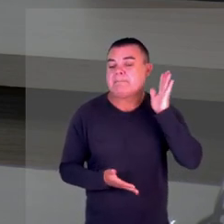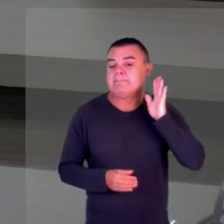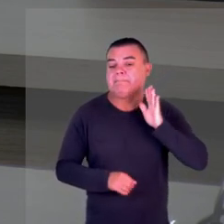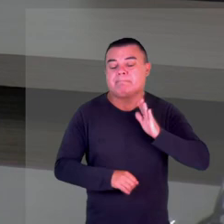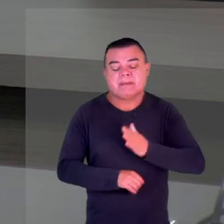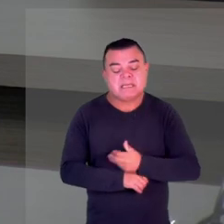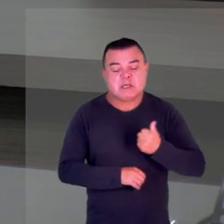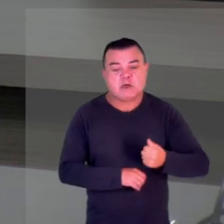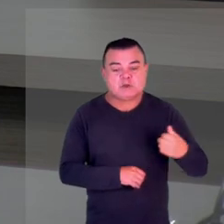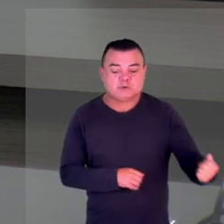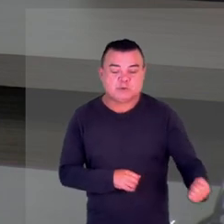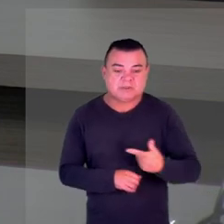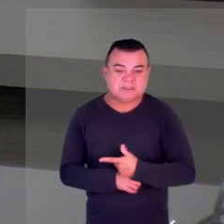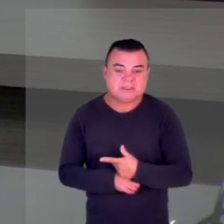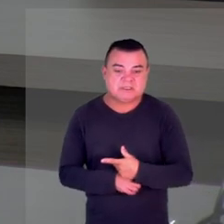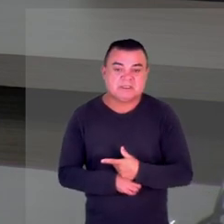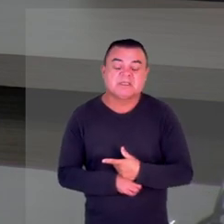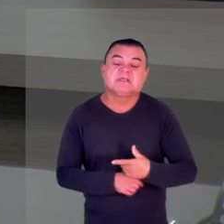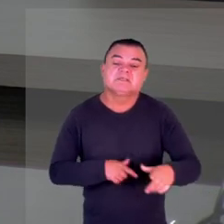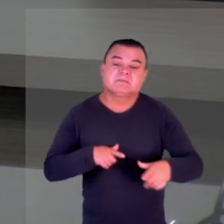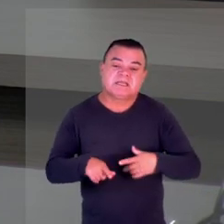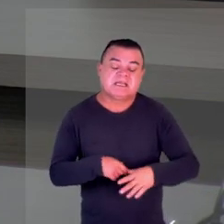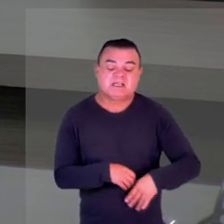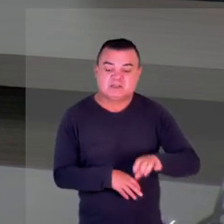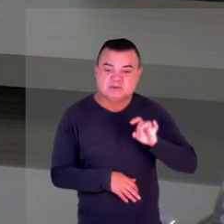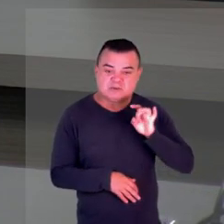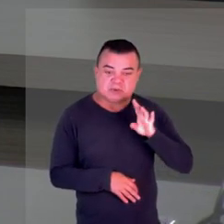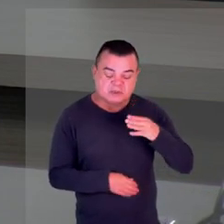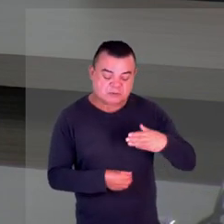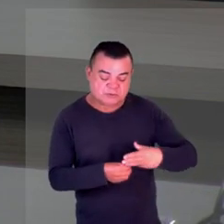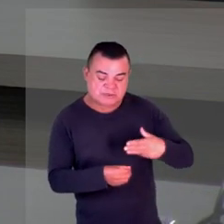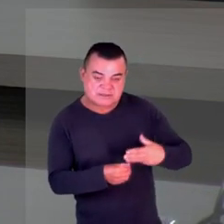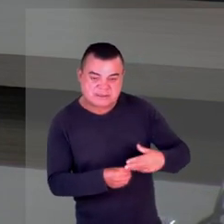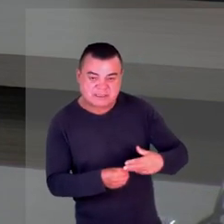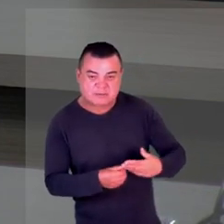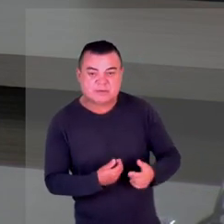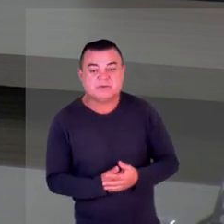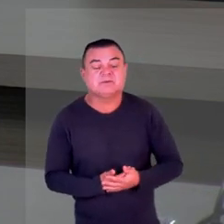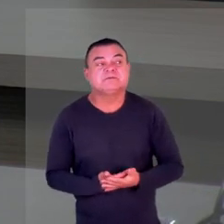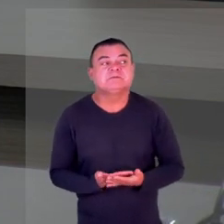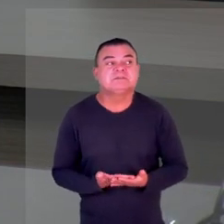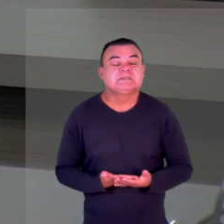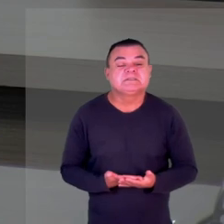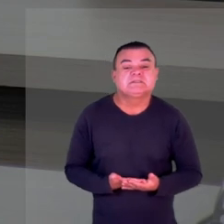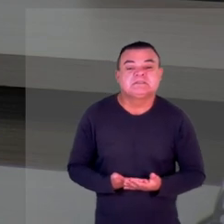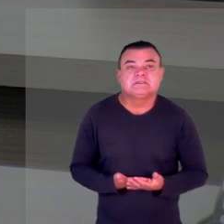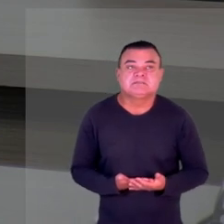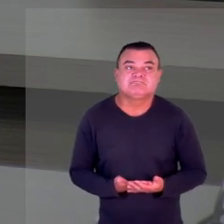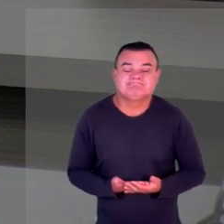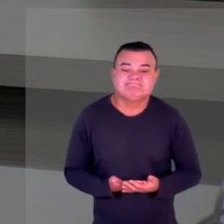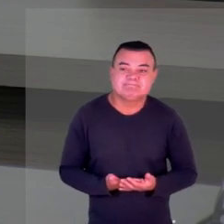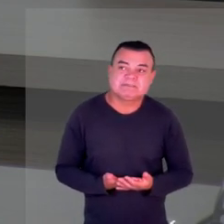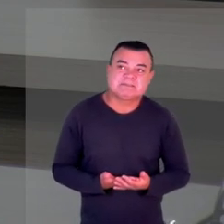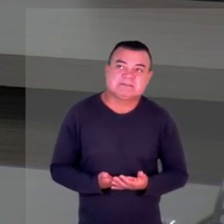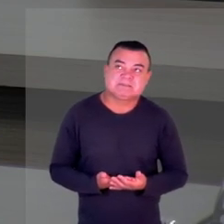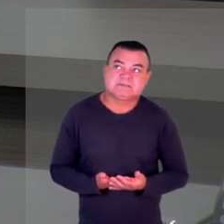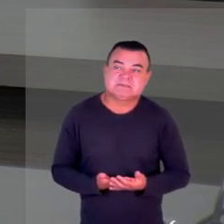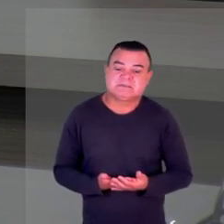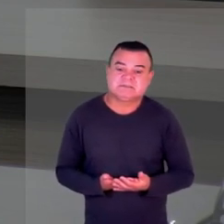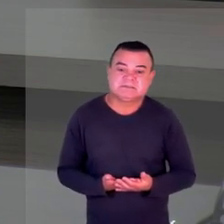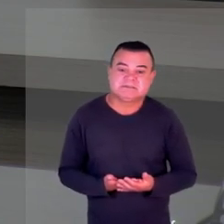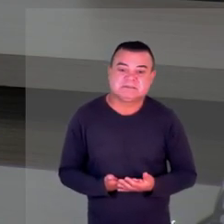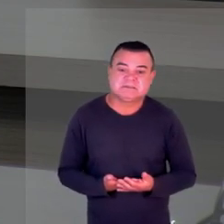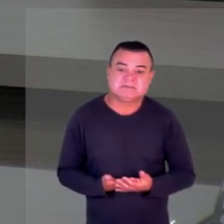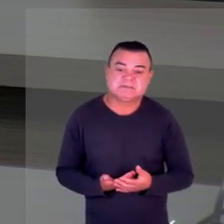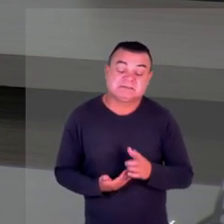gente atuar somente nos municípios na ponta e sem tanta eh como a miran disse